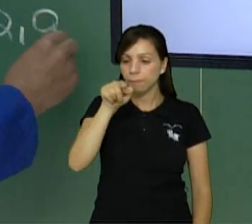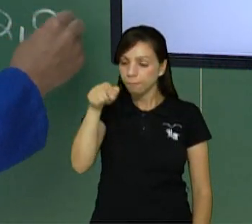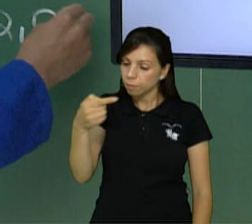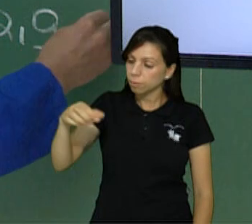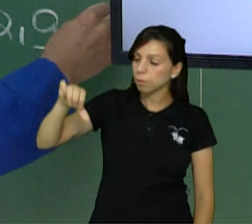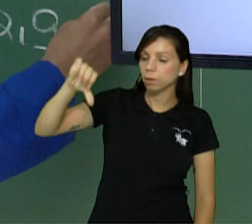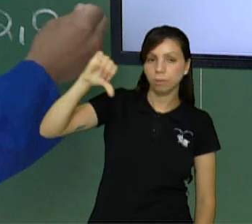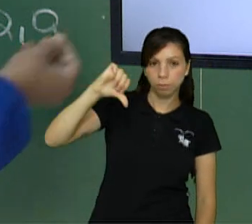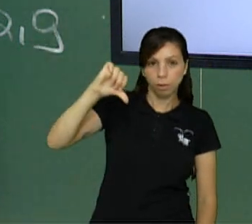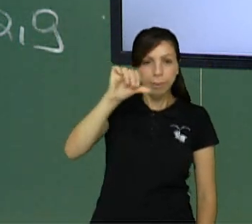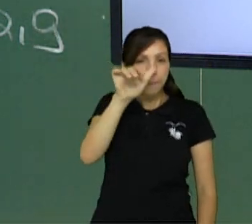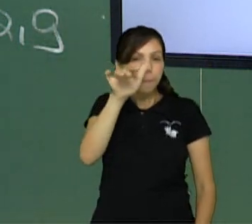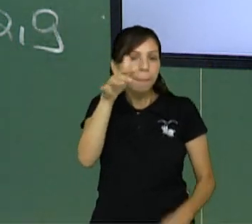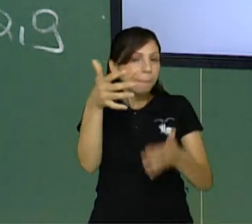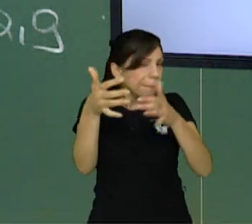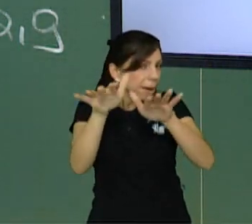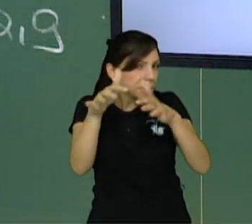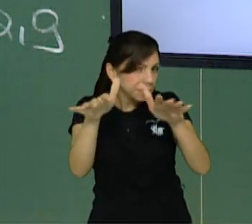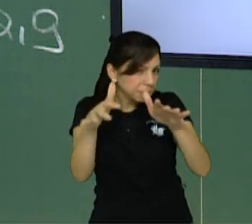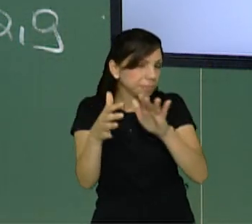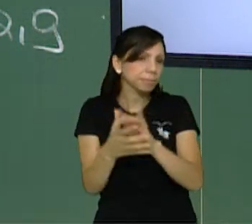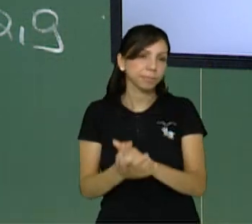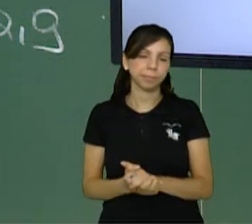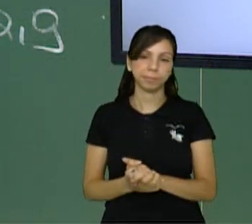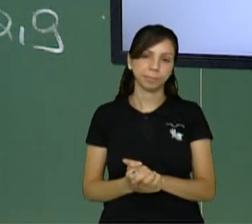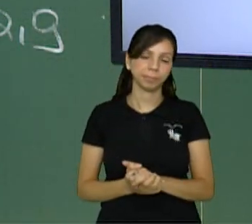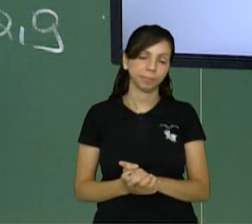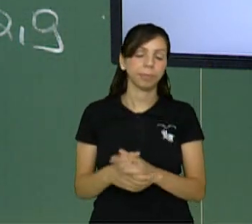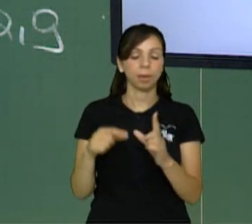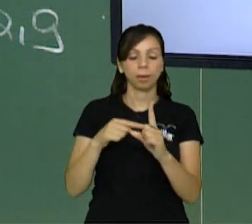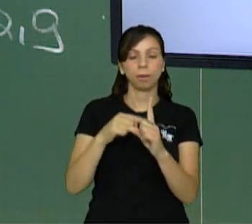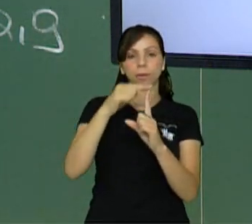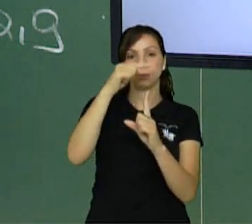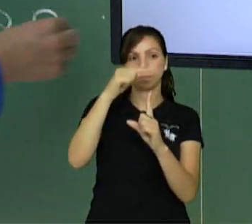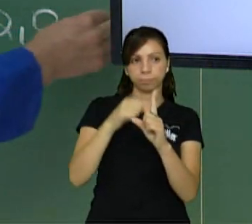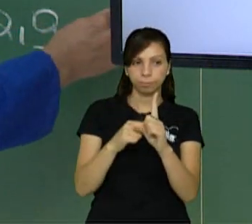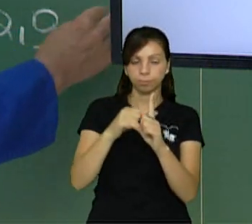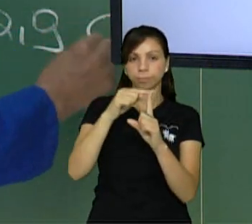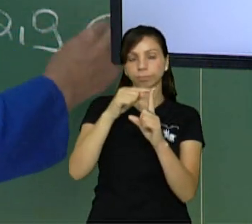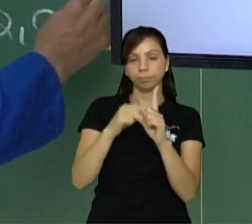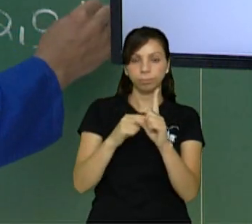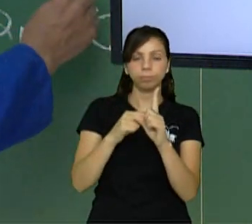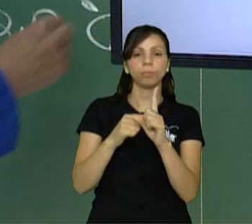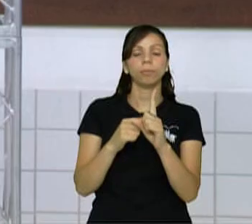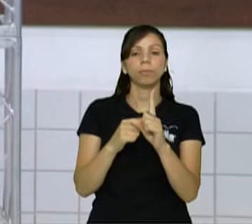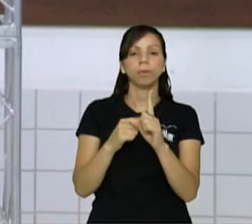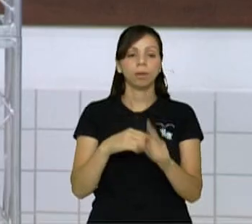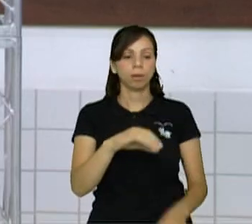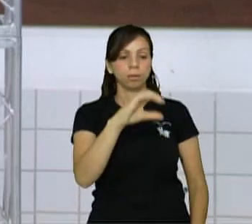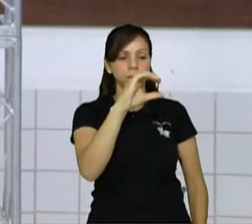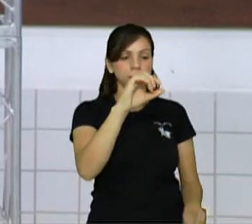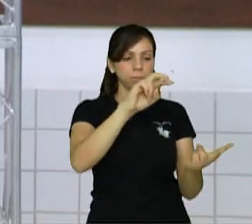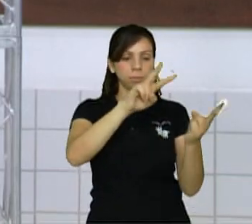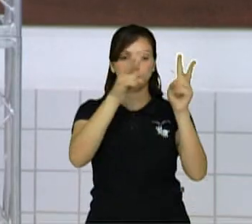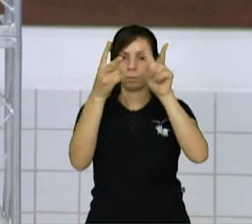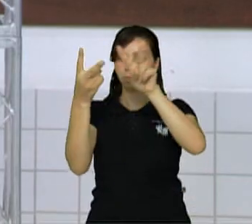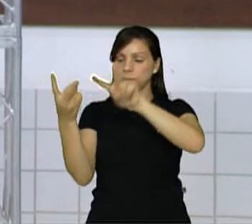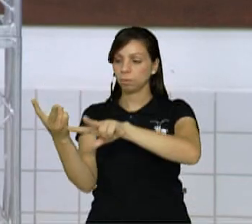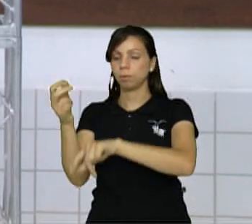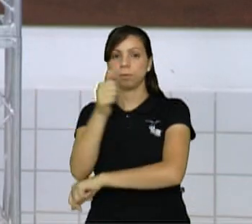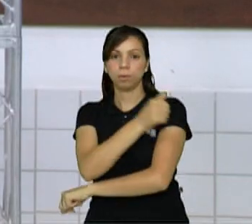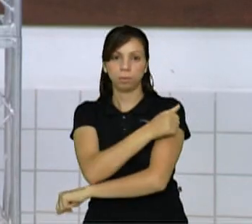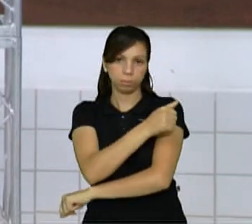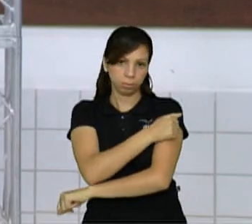52,9, tá? Essa é a temperatura em que a escala Celsius é igual a temperatura